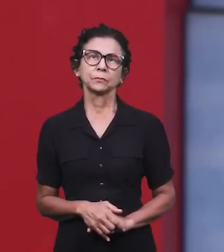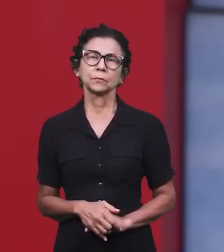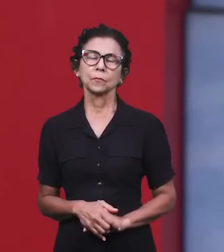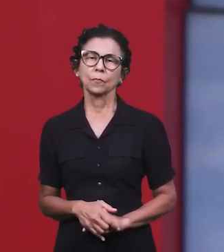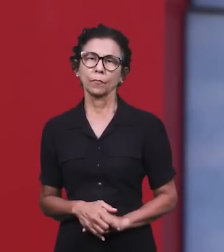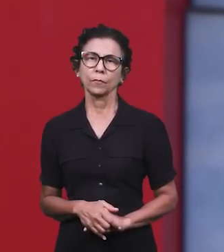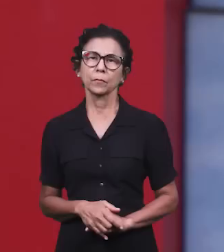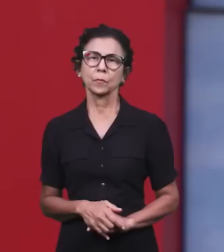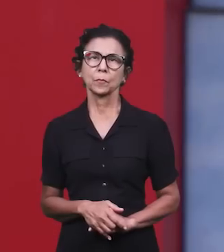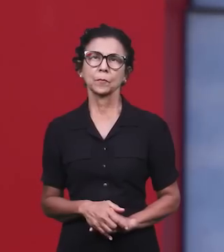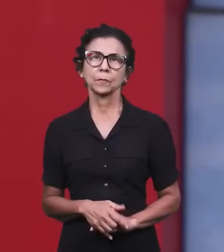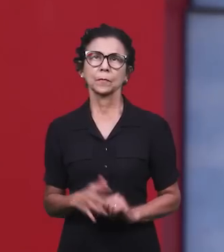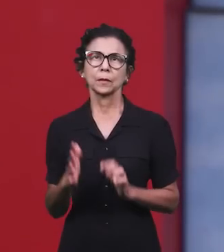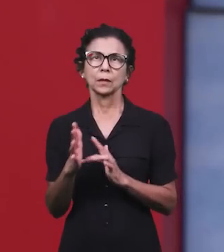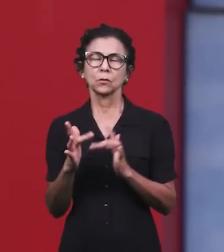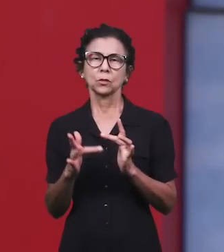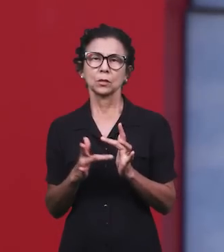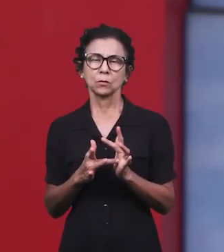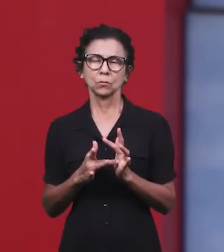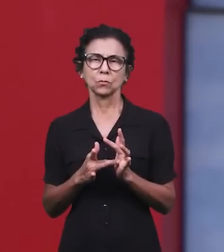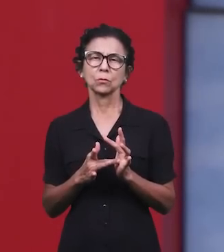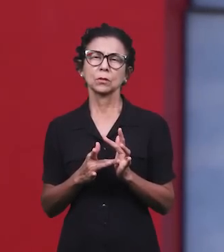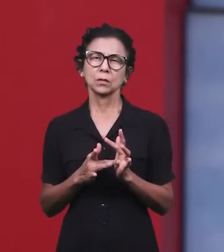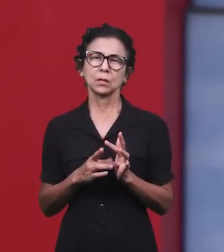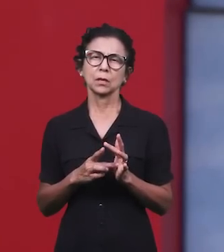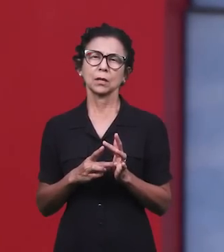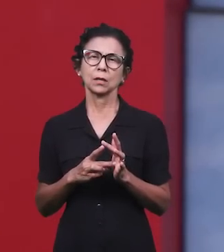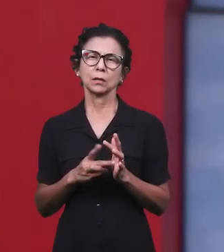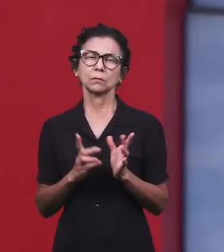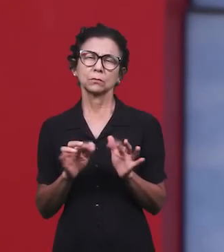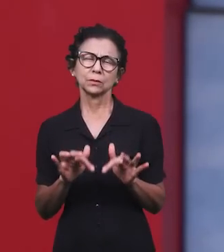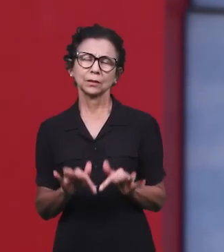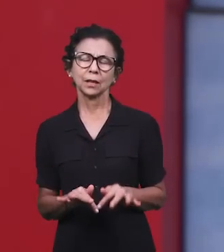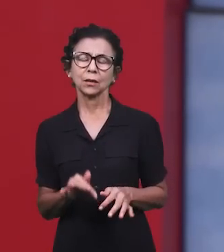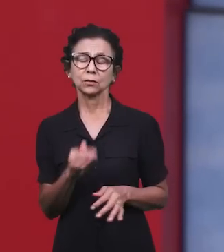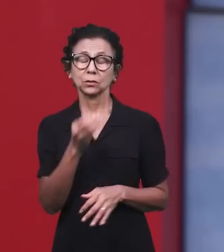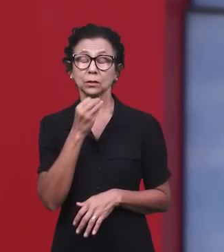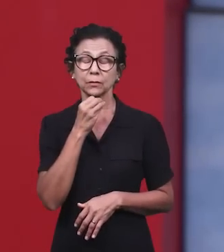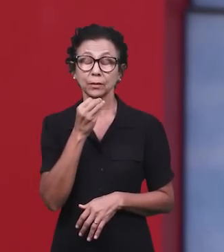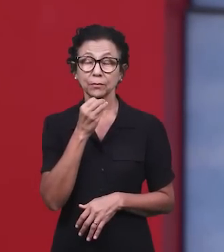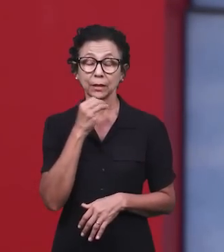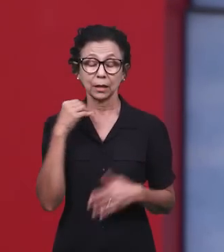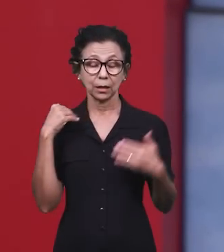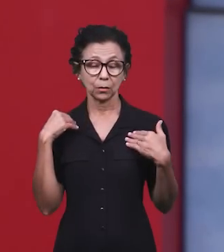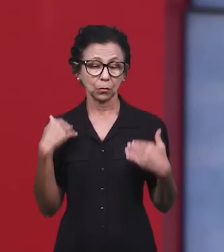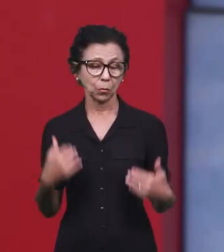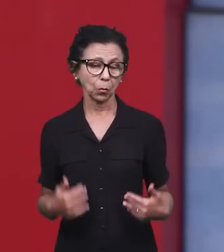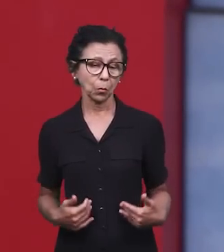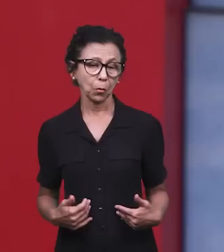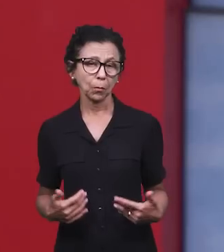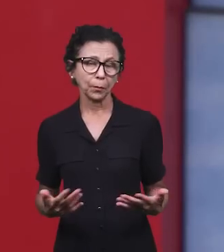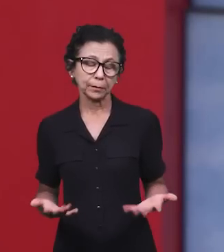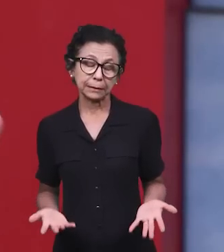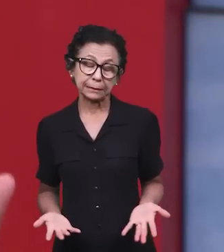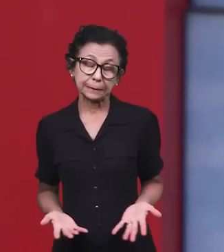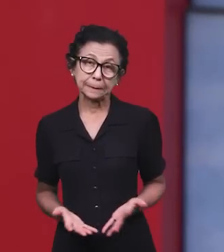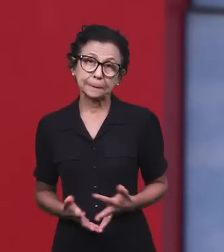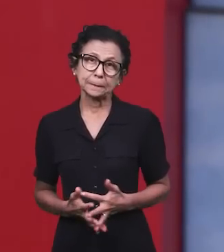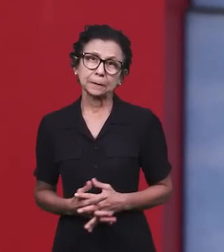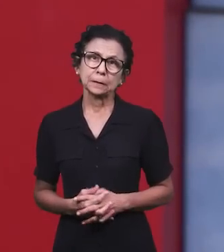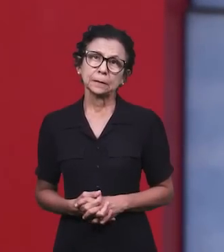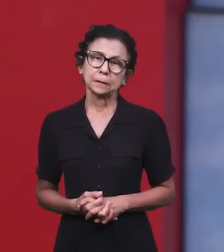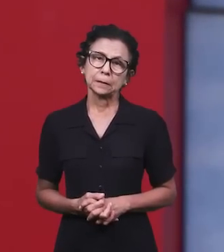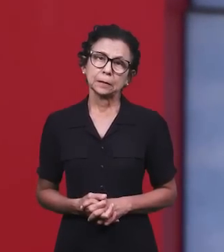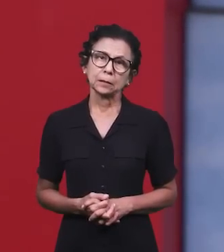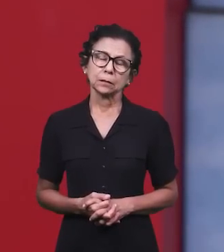ali do ministério dele, ele estava bem fragilizado fisicamente. E um dos motivos se entende que era de uma vida de